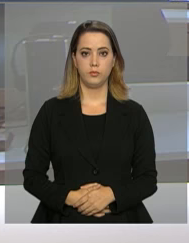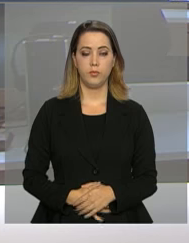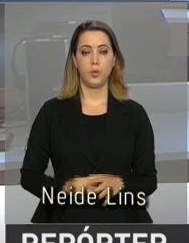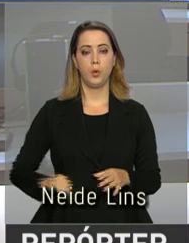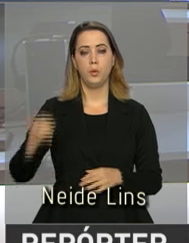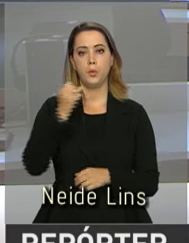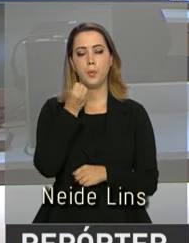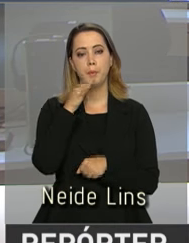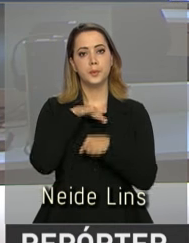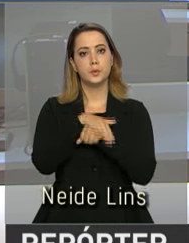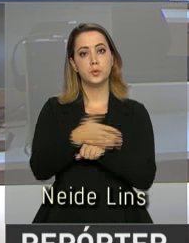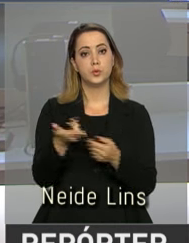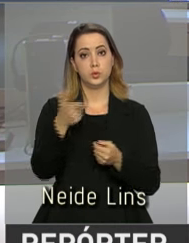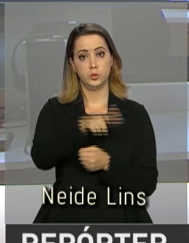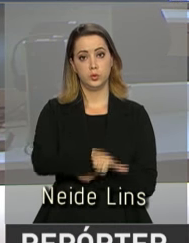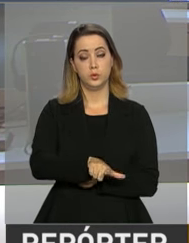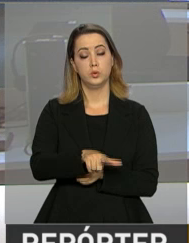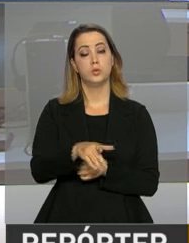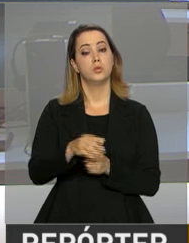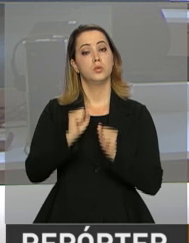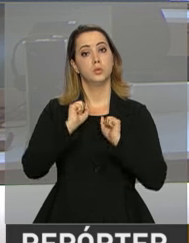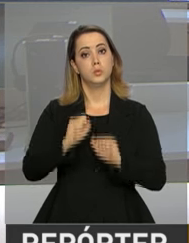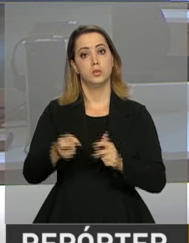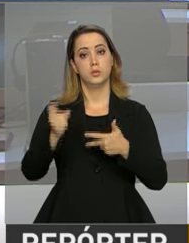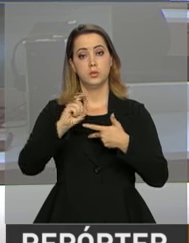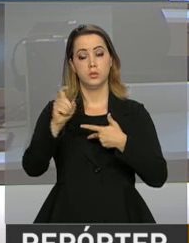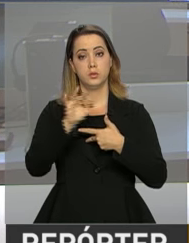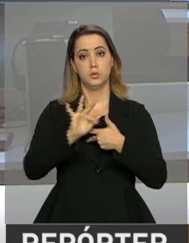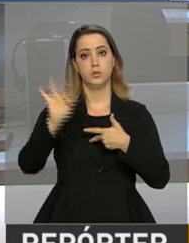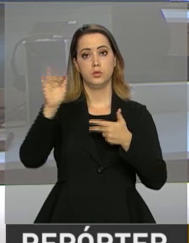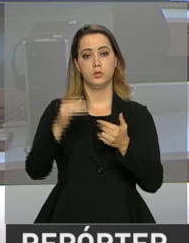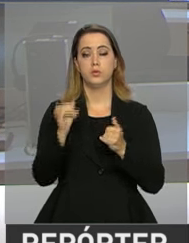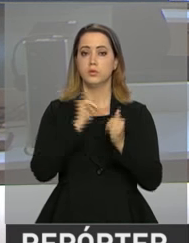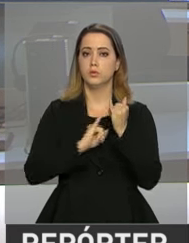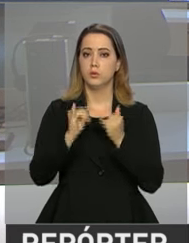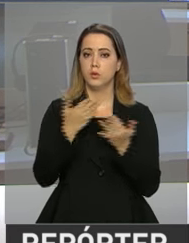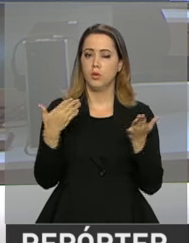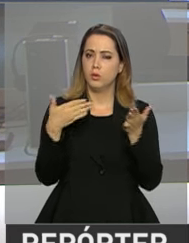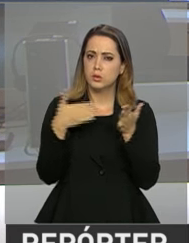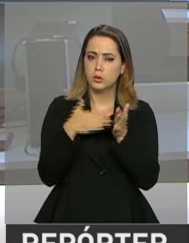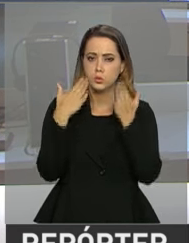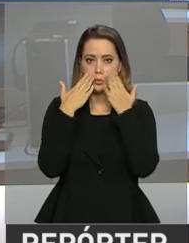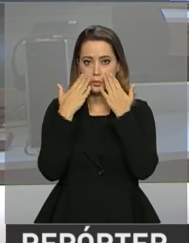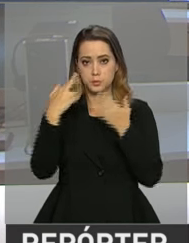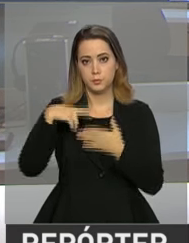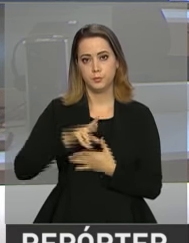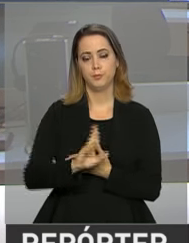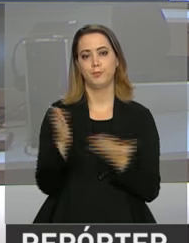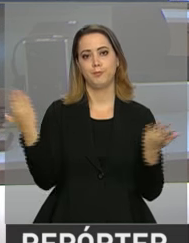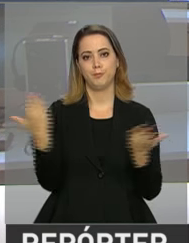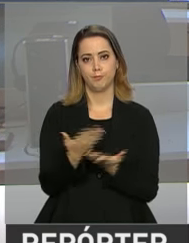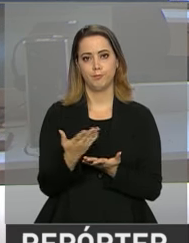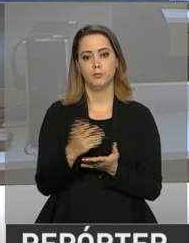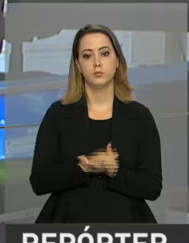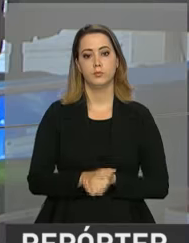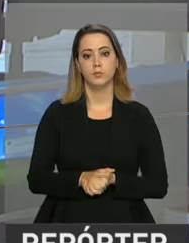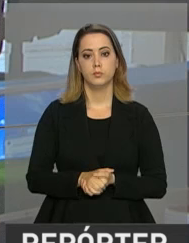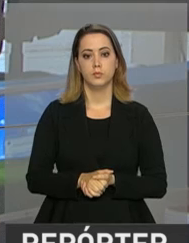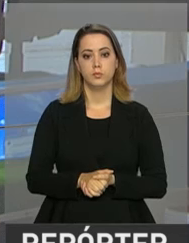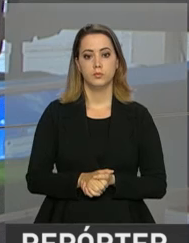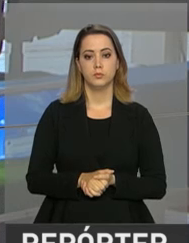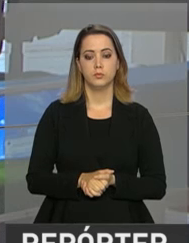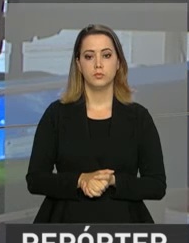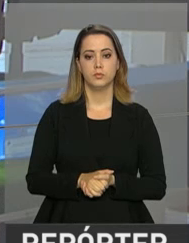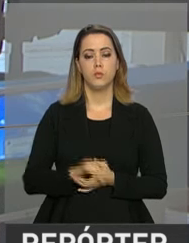Olá, boa noite. Estamos de volta com as notícias do Poder Executivo Federal na última edição do Repórter NBR desta quinta-feira.